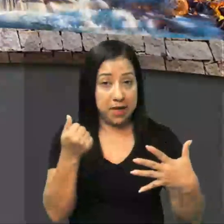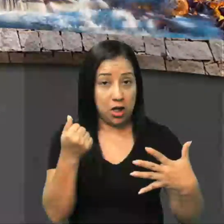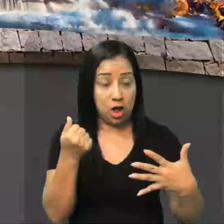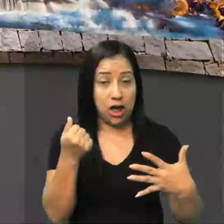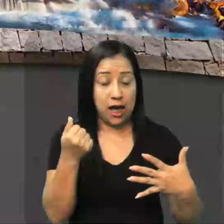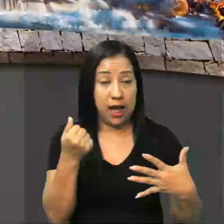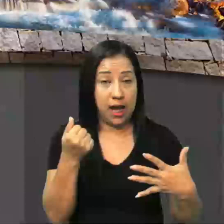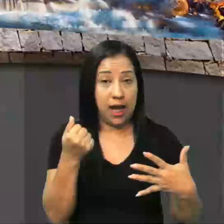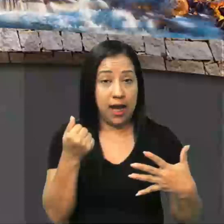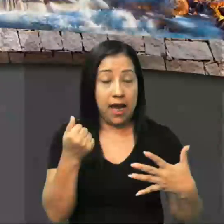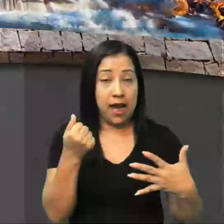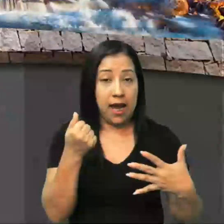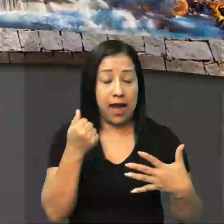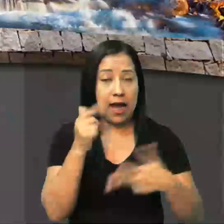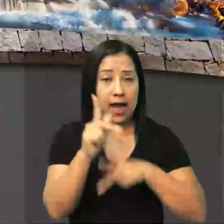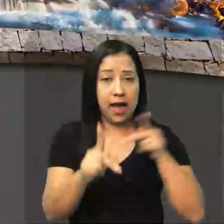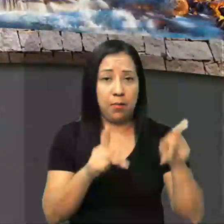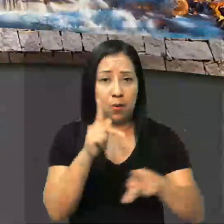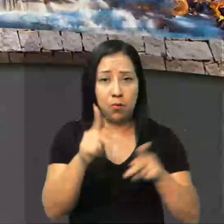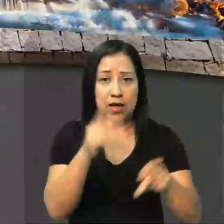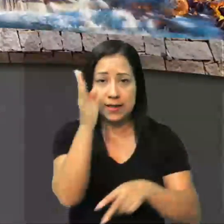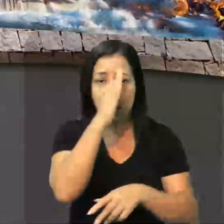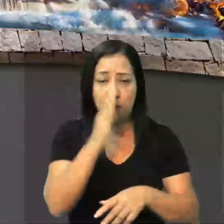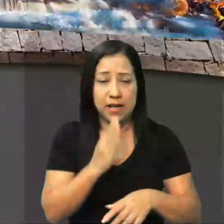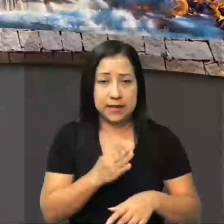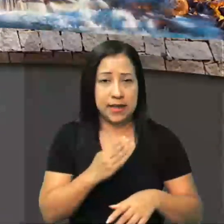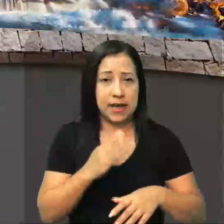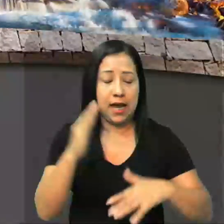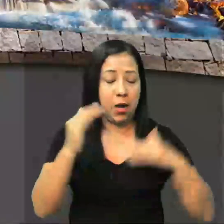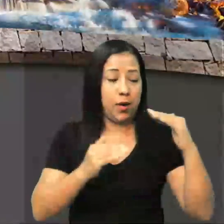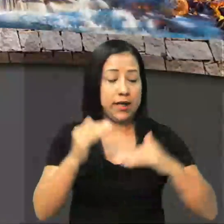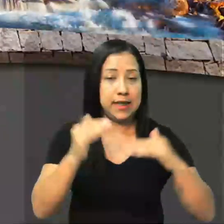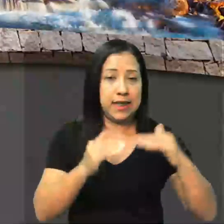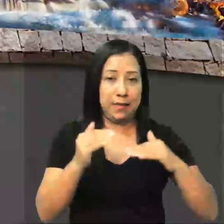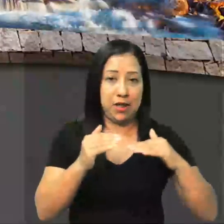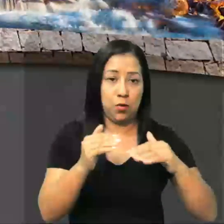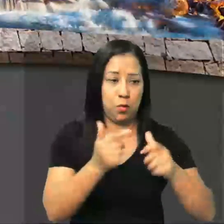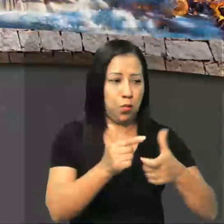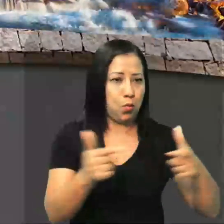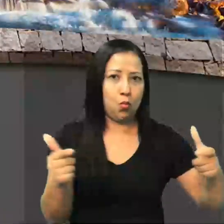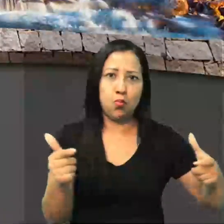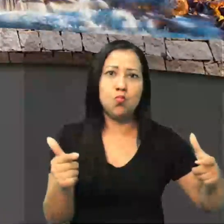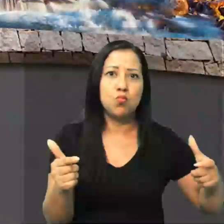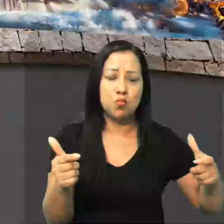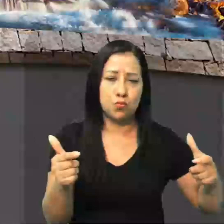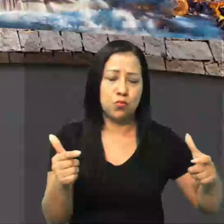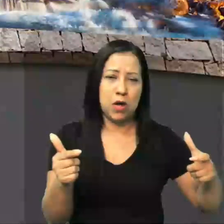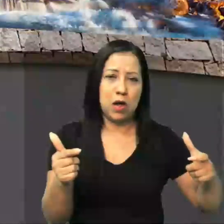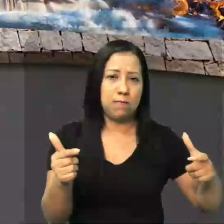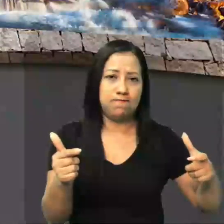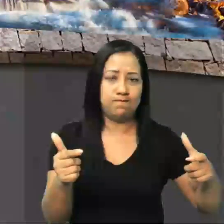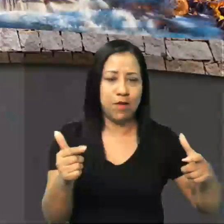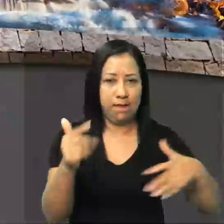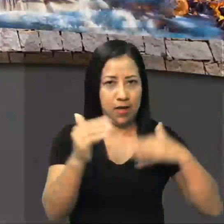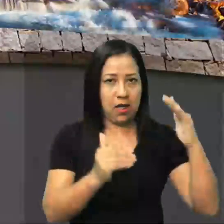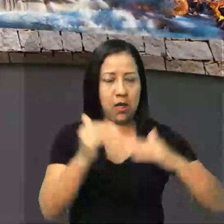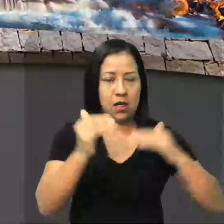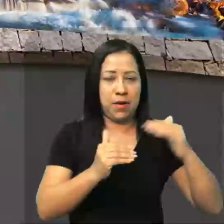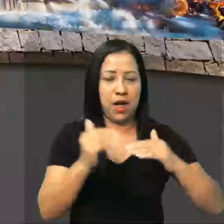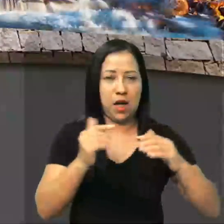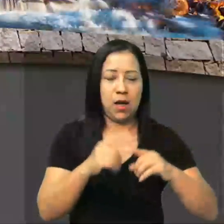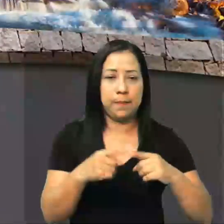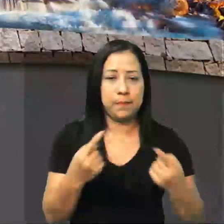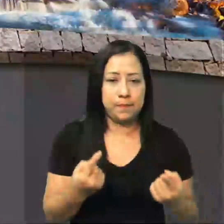equilíbrio. Isso vai refletir, no que nós vamos ver na sequência, em questões socioeconômicas. Portanto, no